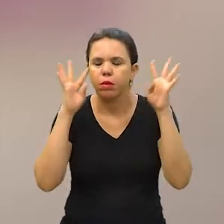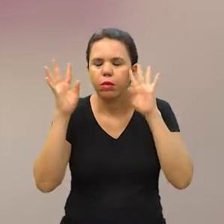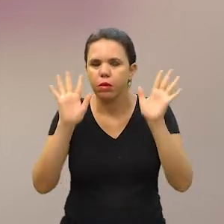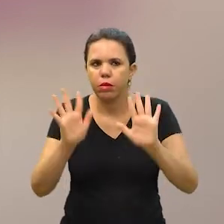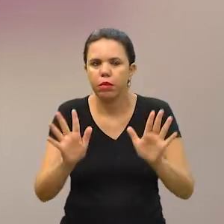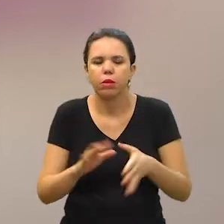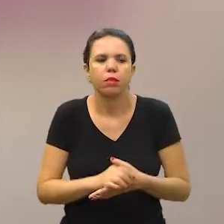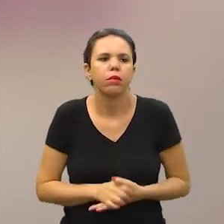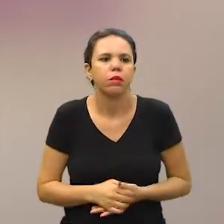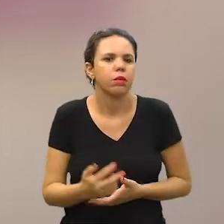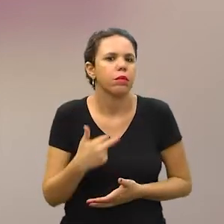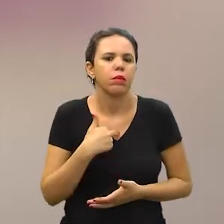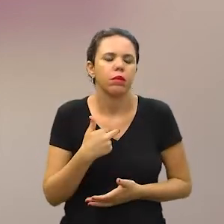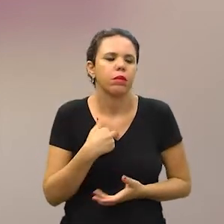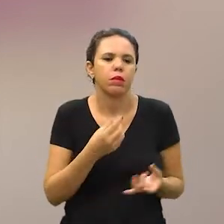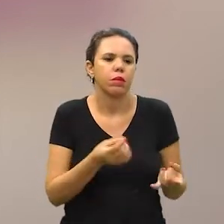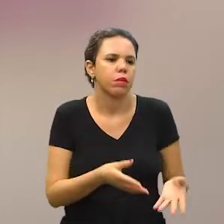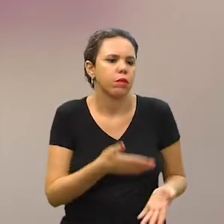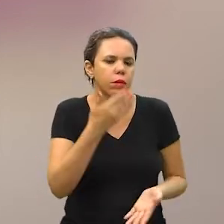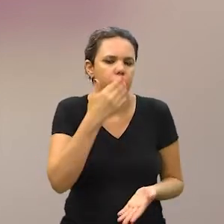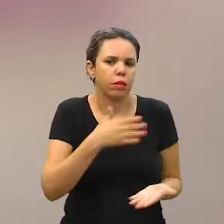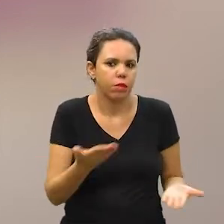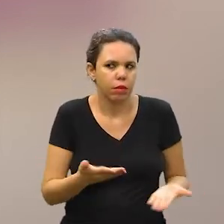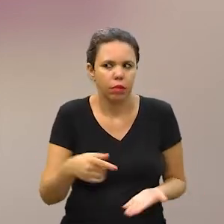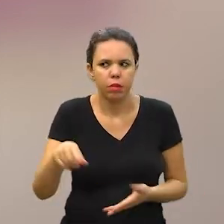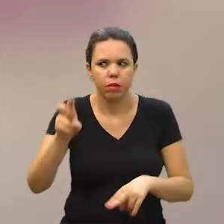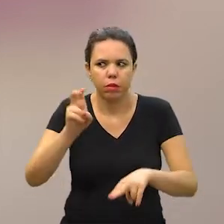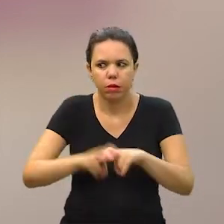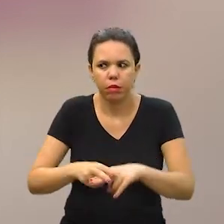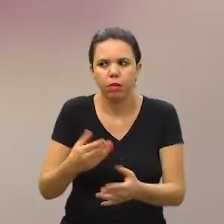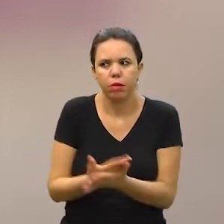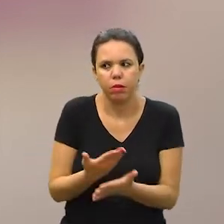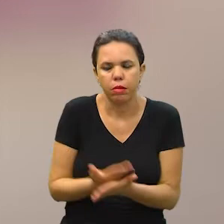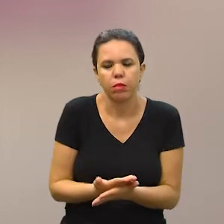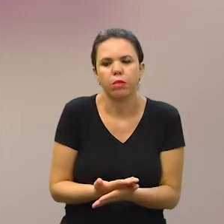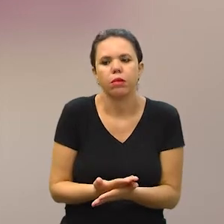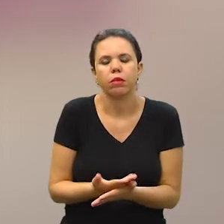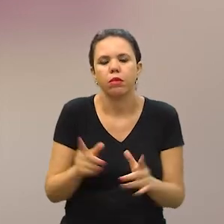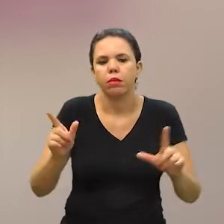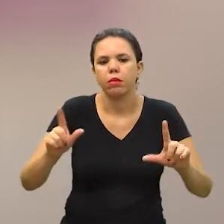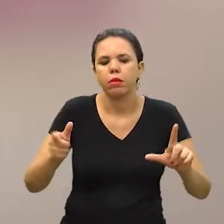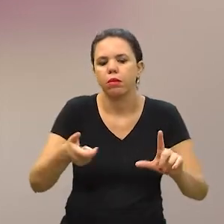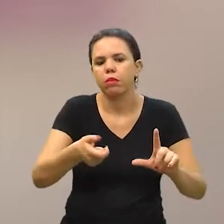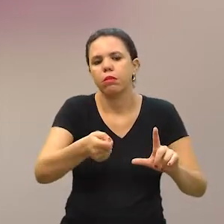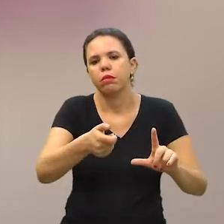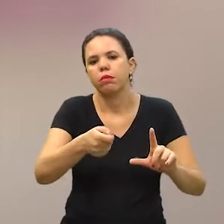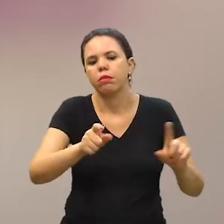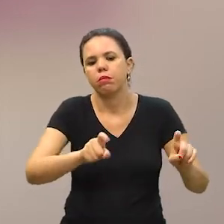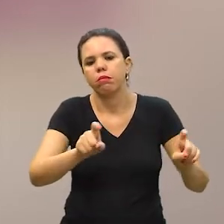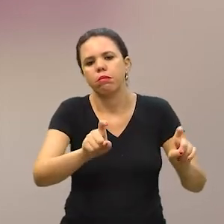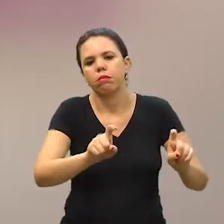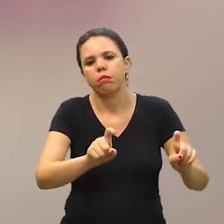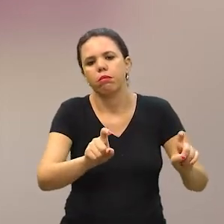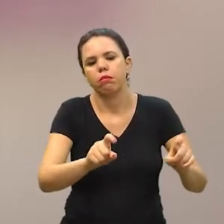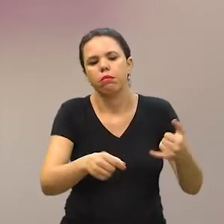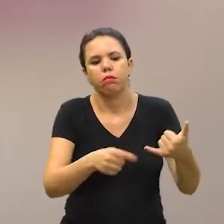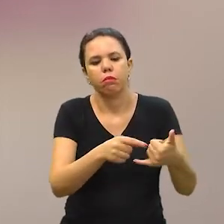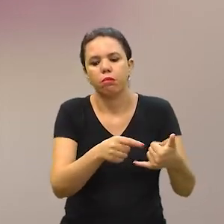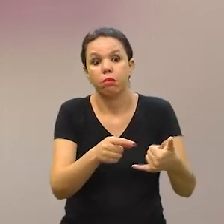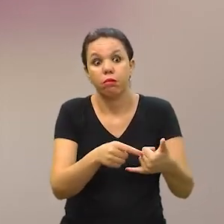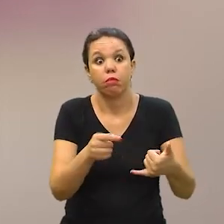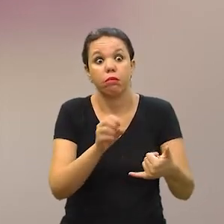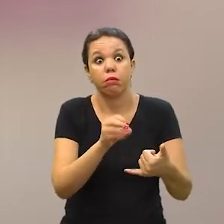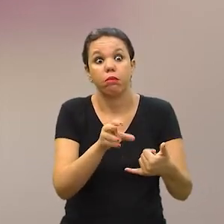desatenta. Então, assim, não dá para deixar uma criança, ó, agora você vai sentar para estudar com a televisão ligada, com o computador ligado ou com o